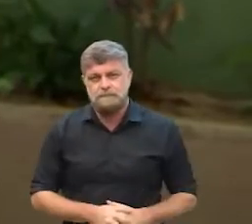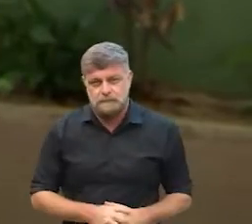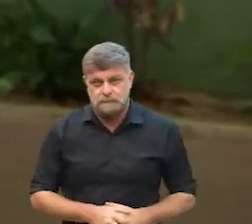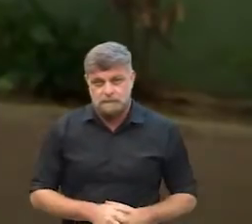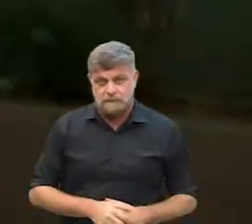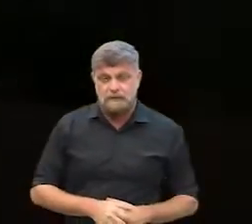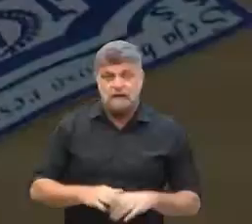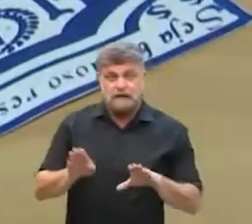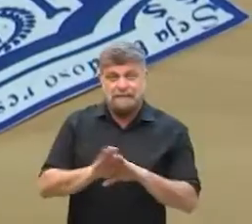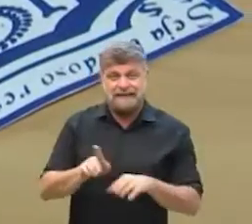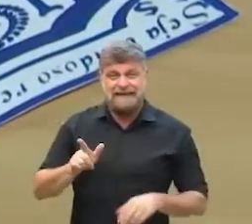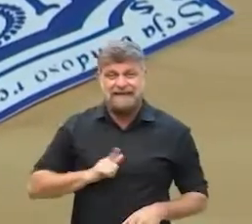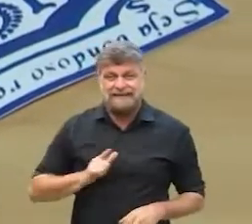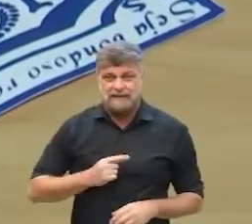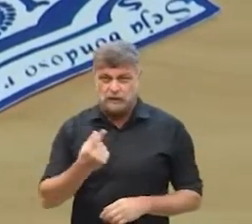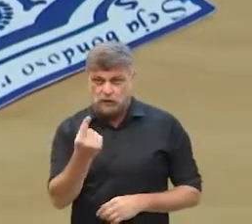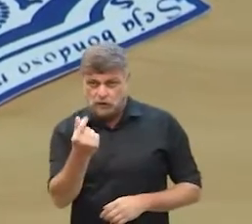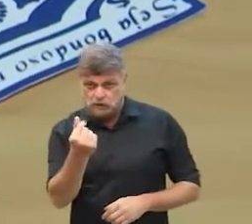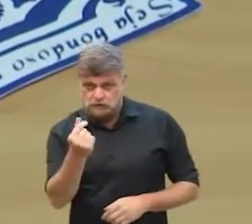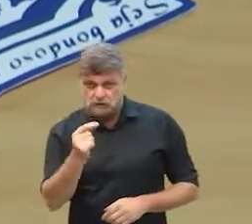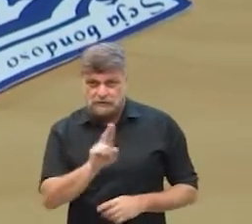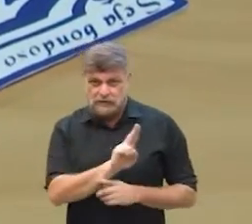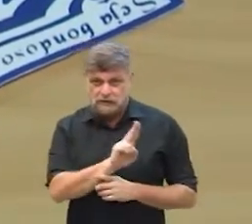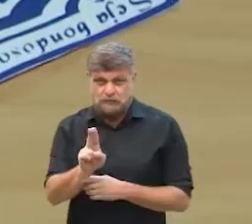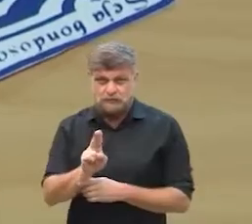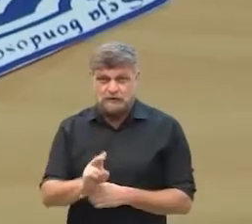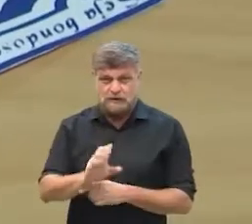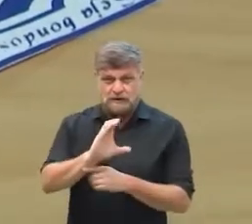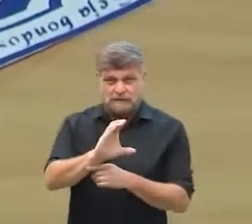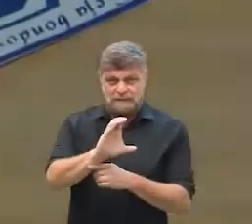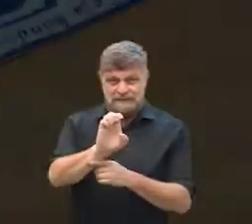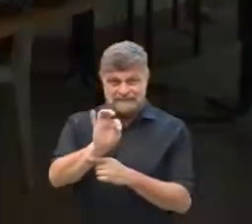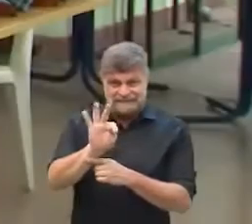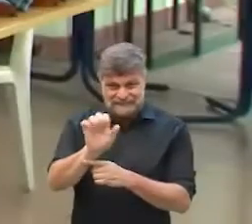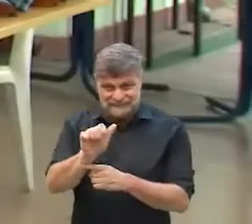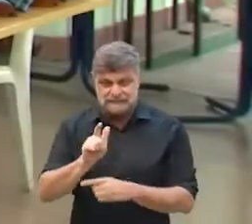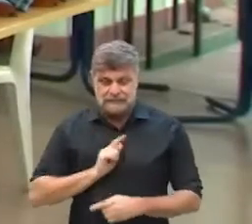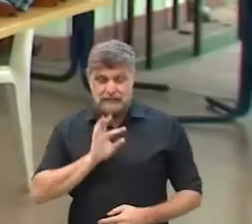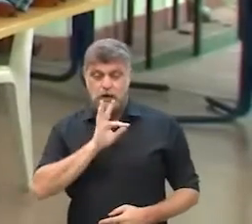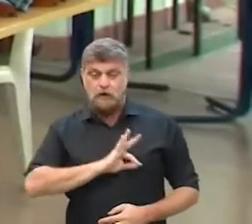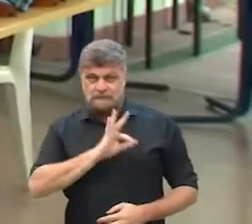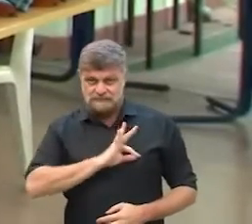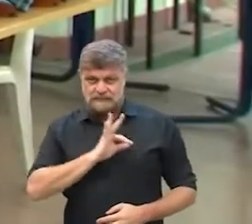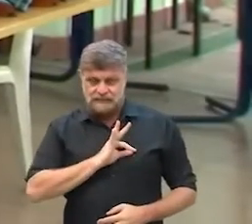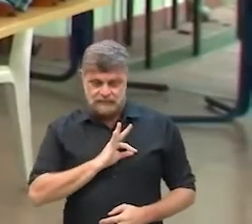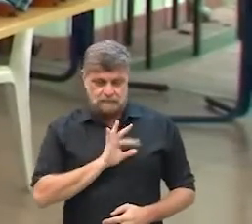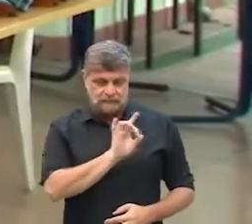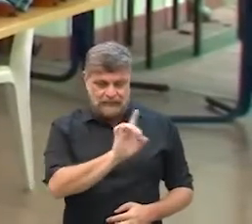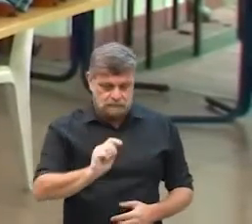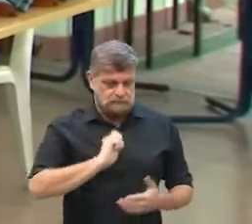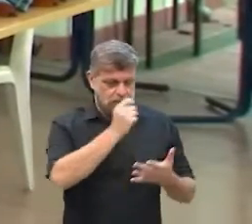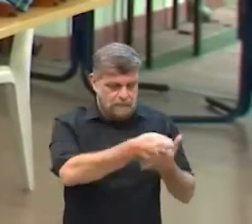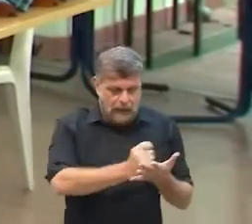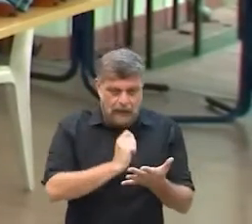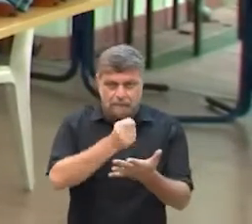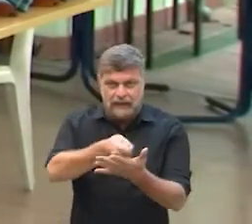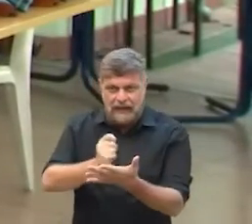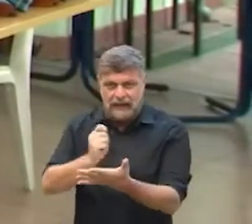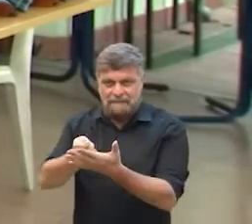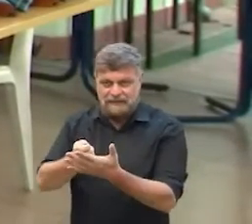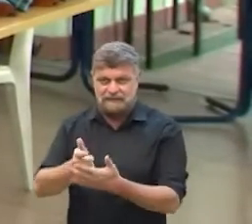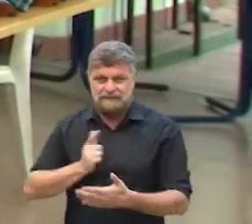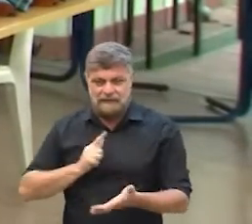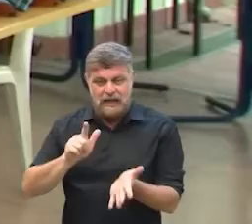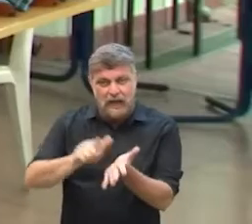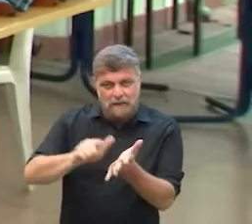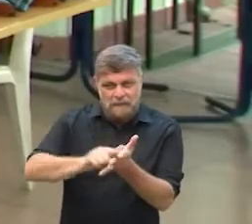feito certinho. Eles usam uma moeda social chamada centes. Todos eles têm um salário na moeda social, que a gente baseia tudo